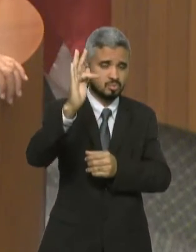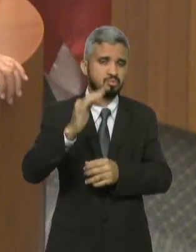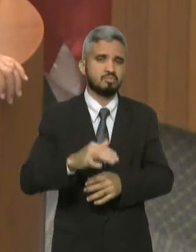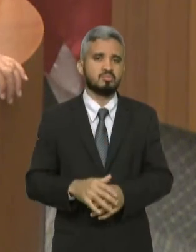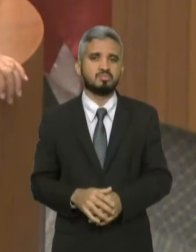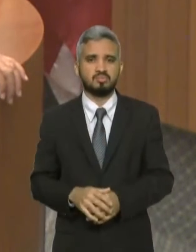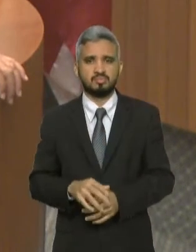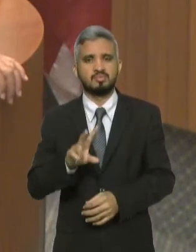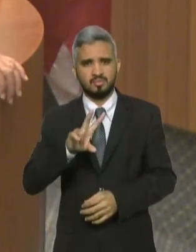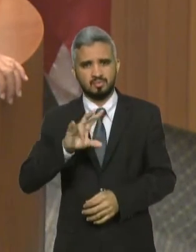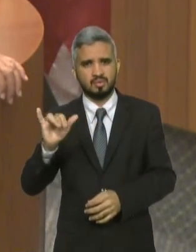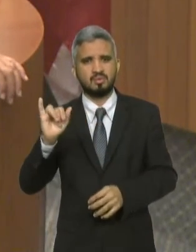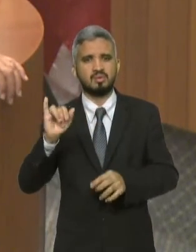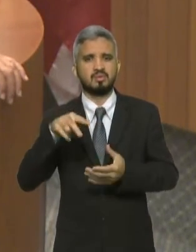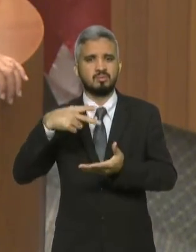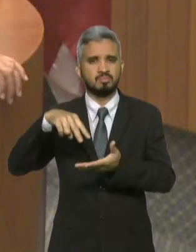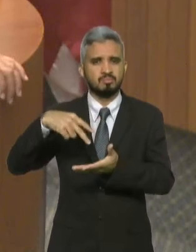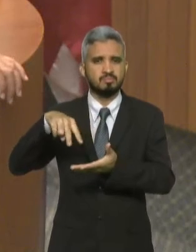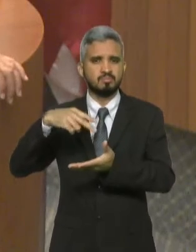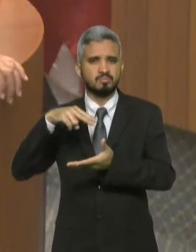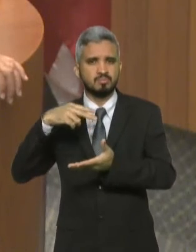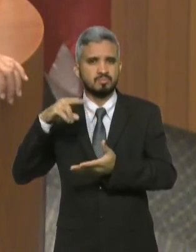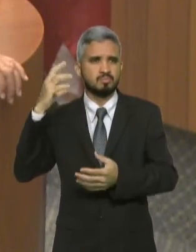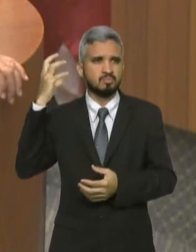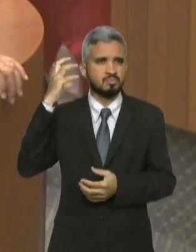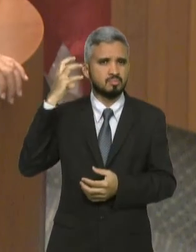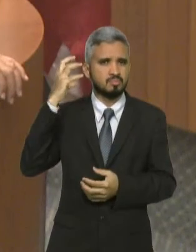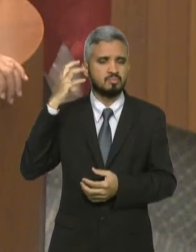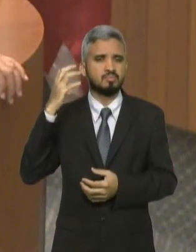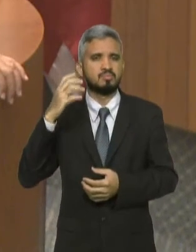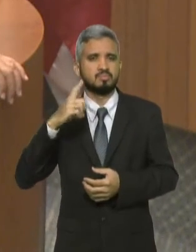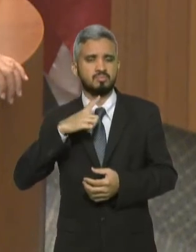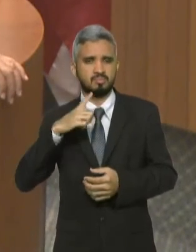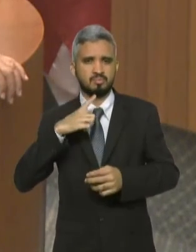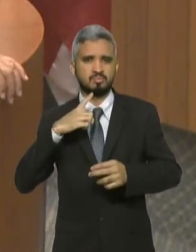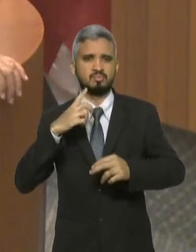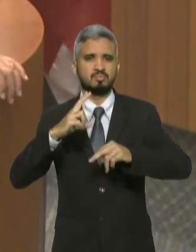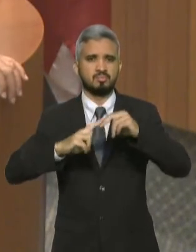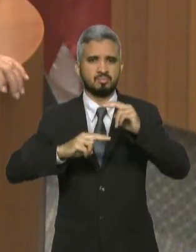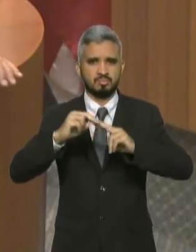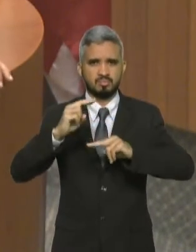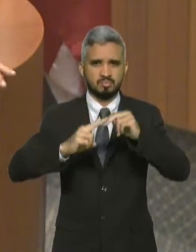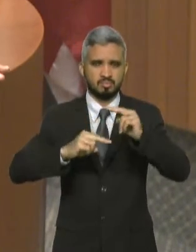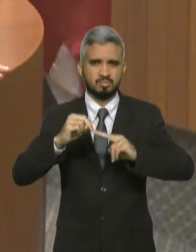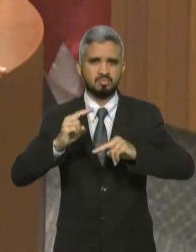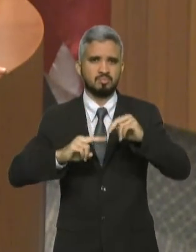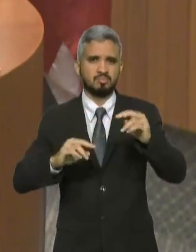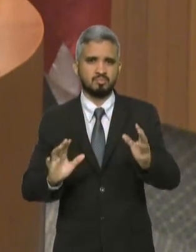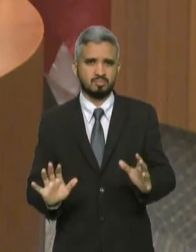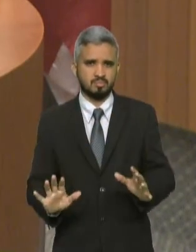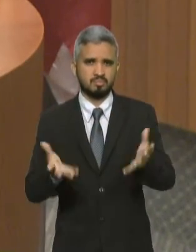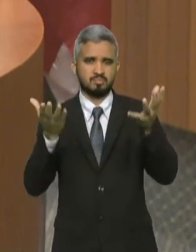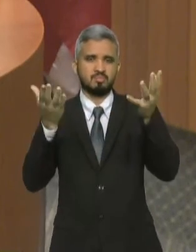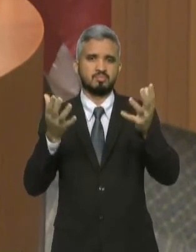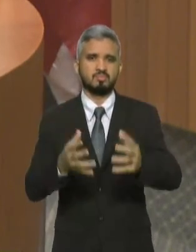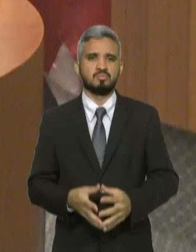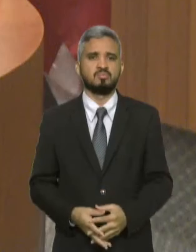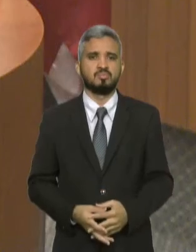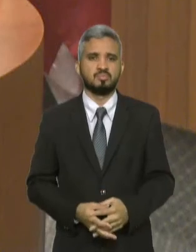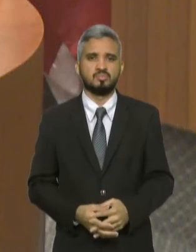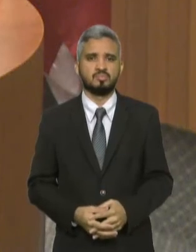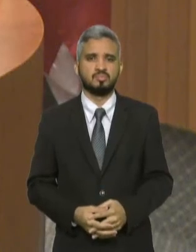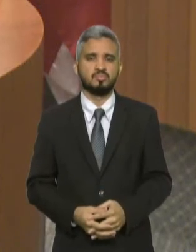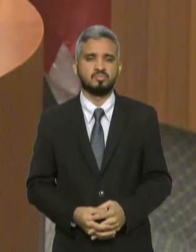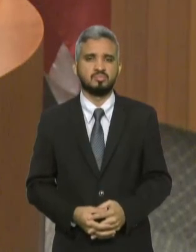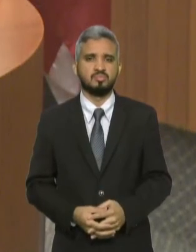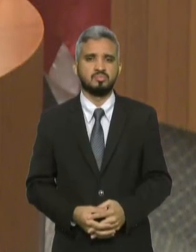os nossos São Joãos, as nossas festas juninas. Eu quero pedir